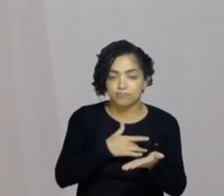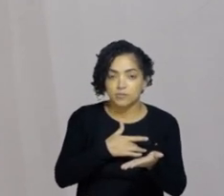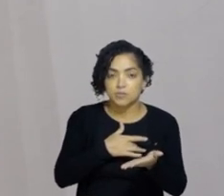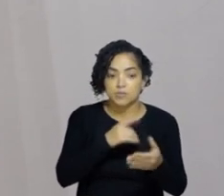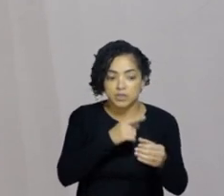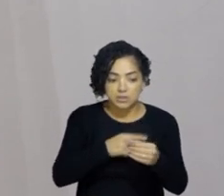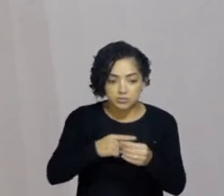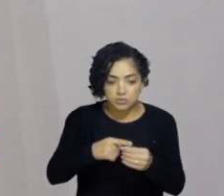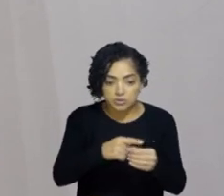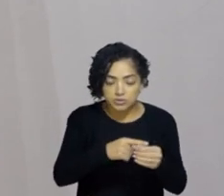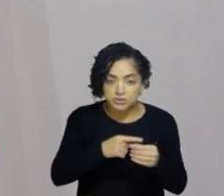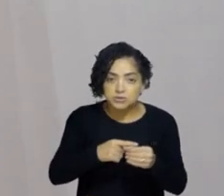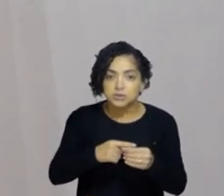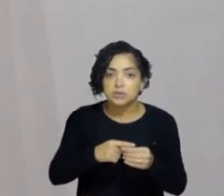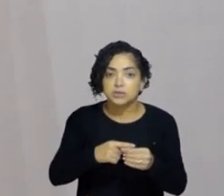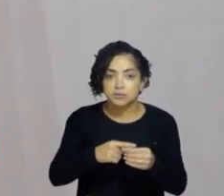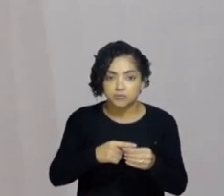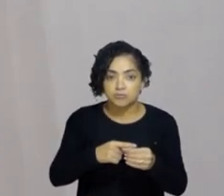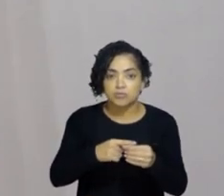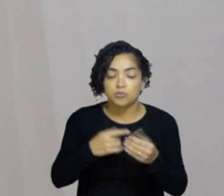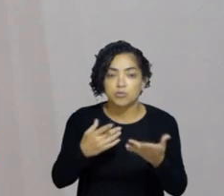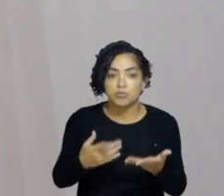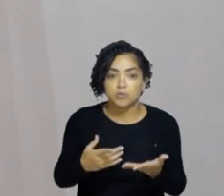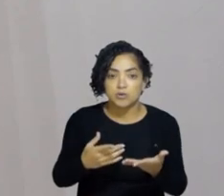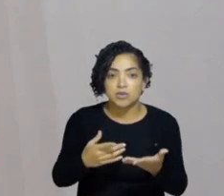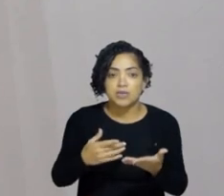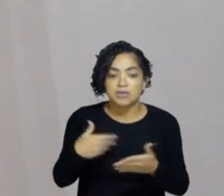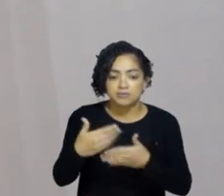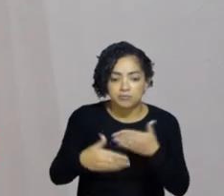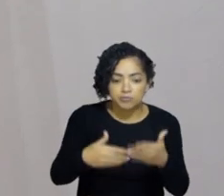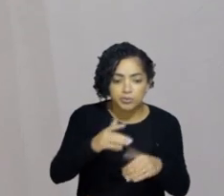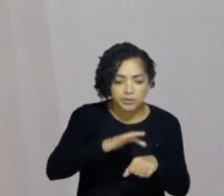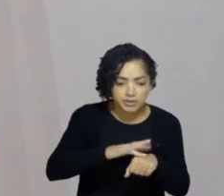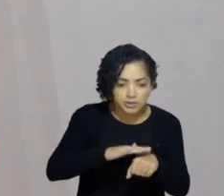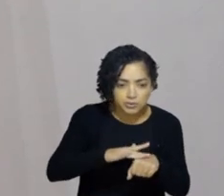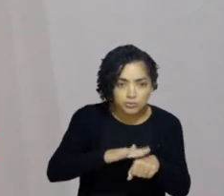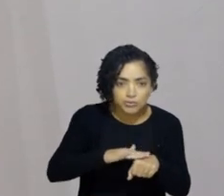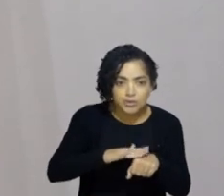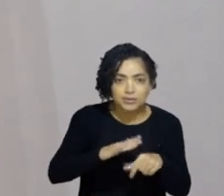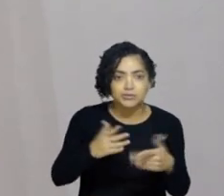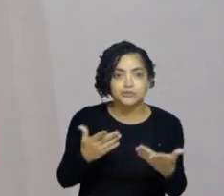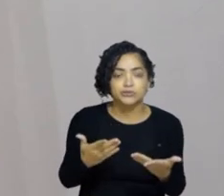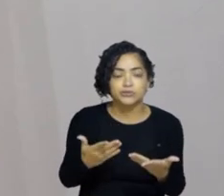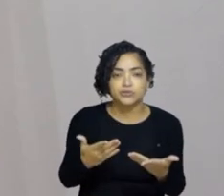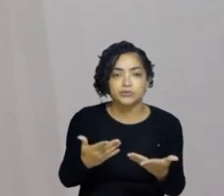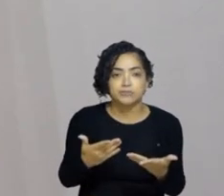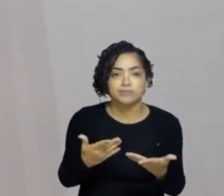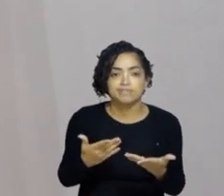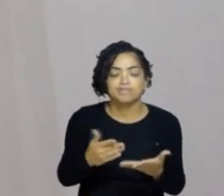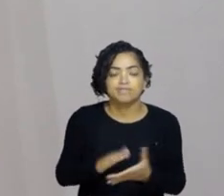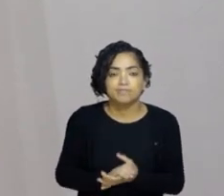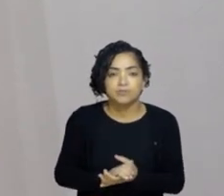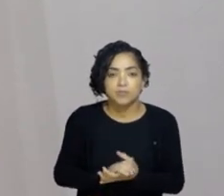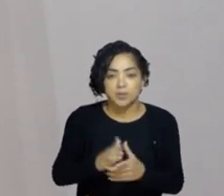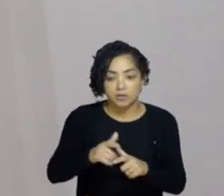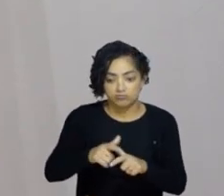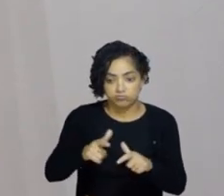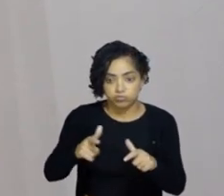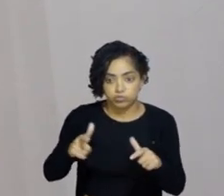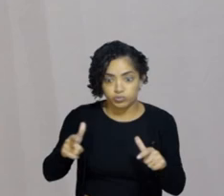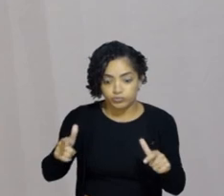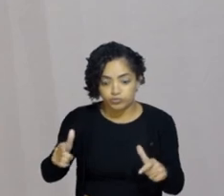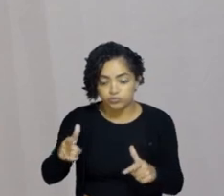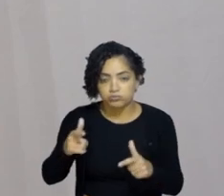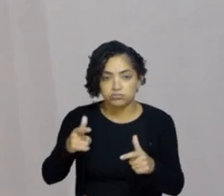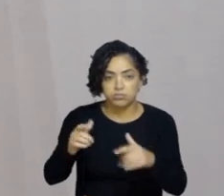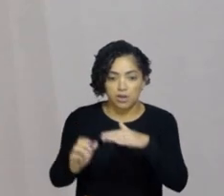Saúde são secretarias da doença, só atuam depois da doença. Nessa empresa gigantesca da fábrica de